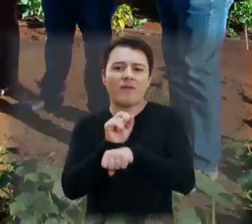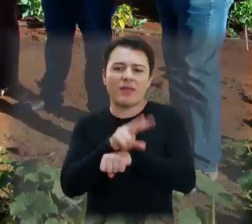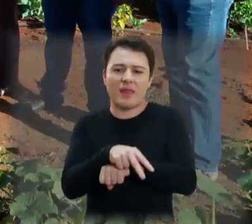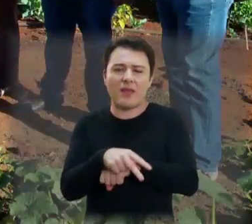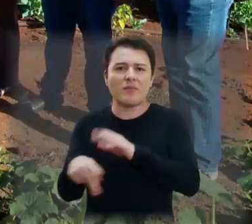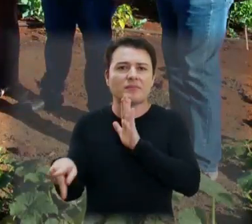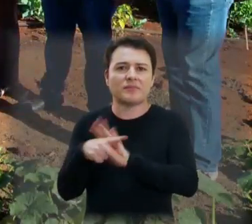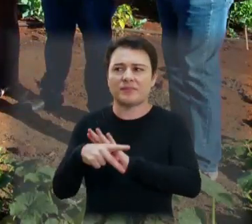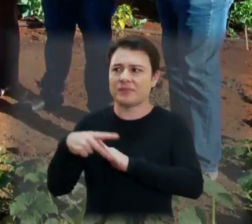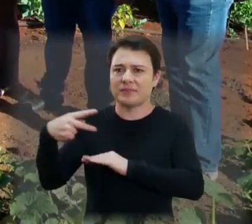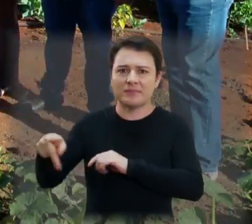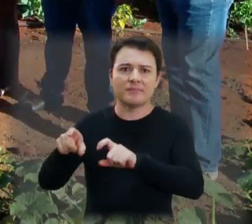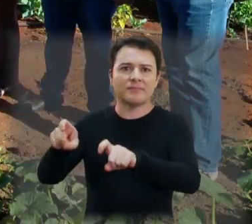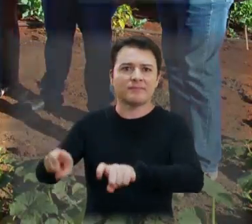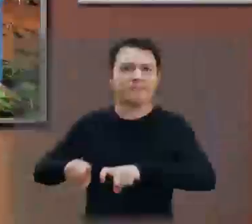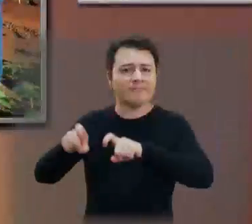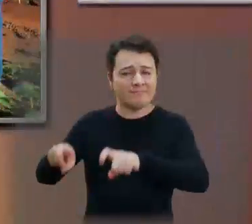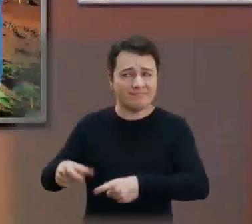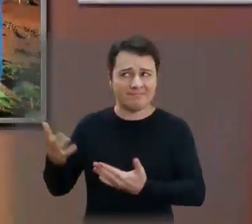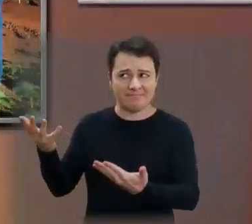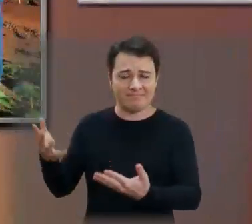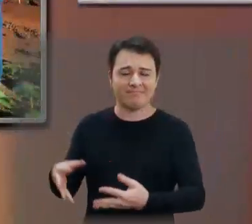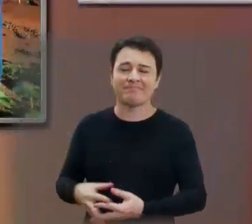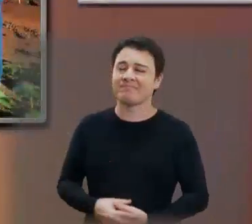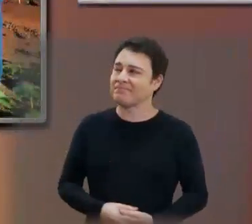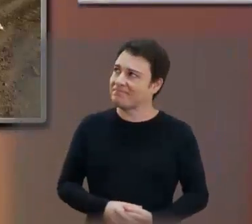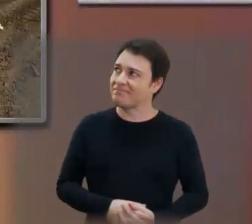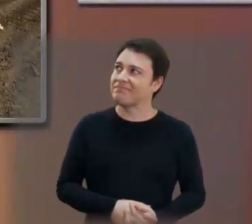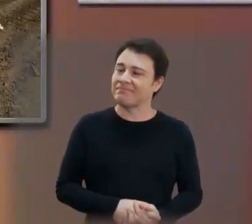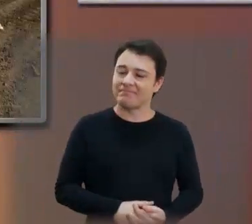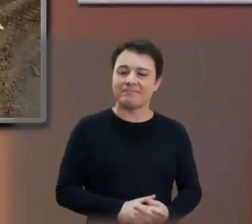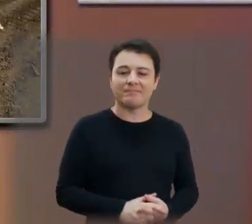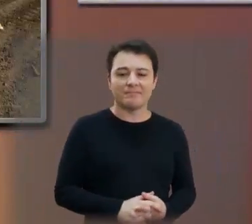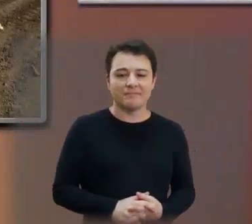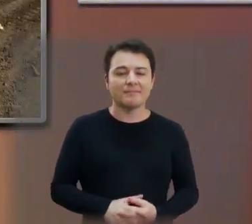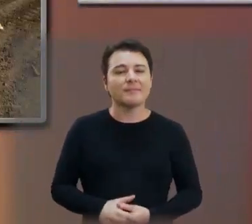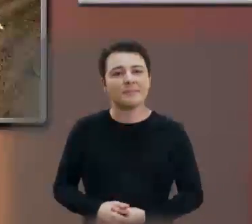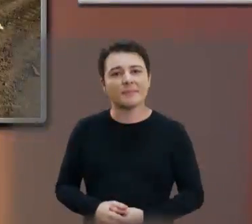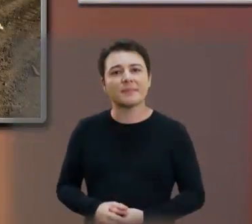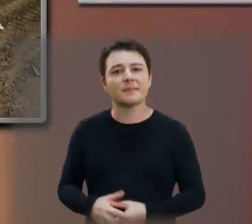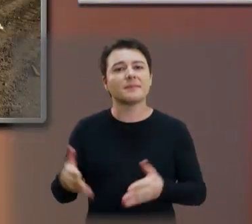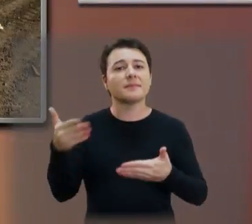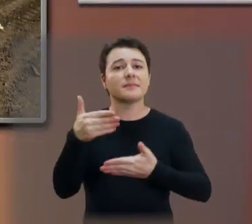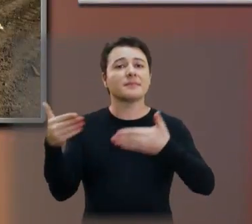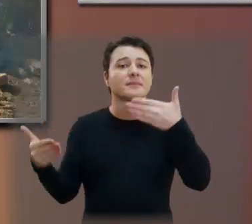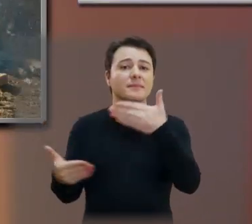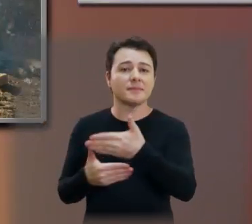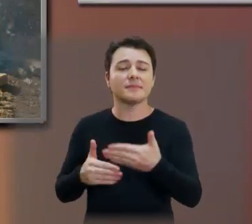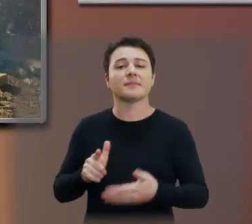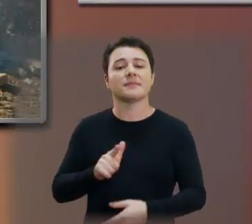comunidade. Então, tremendo um trabalho. Outro slide, pode passar o próximo.